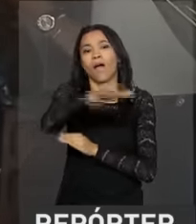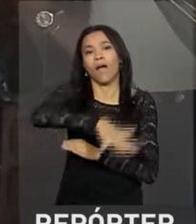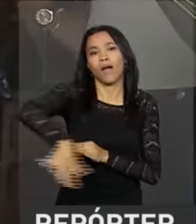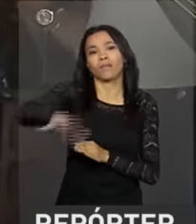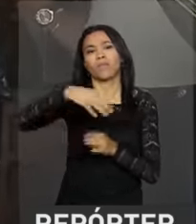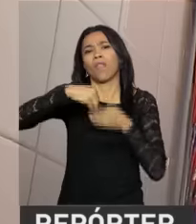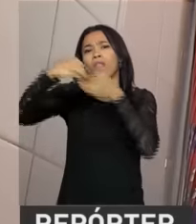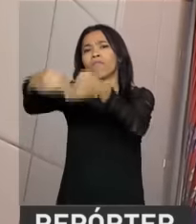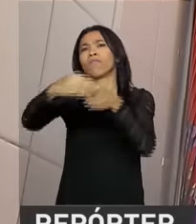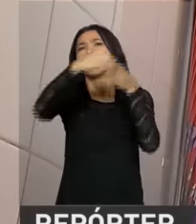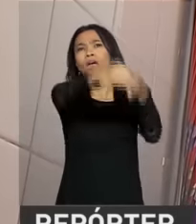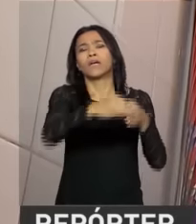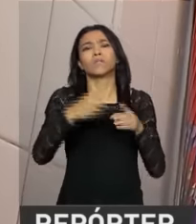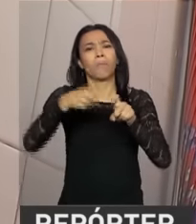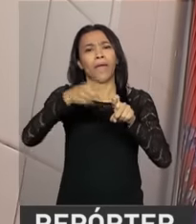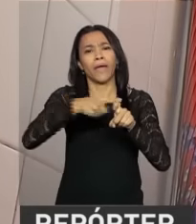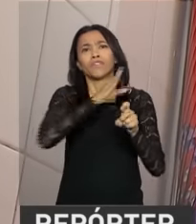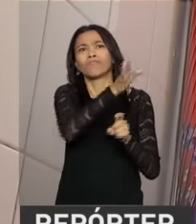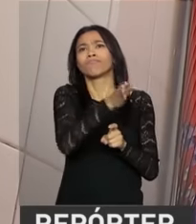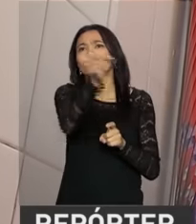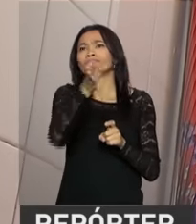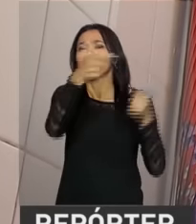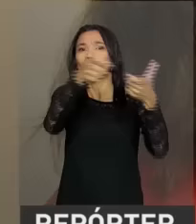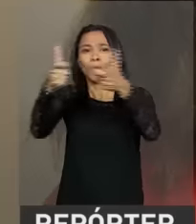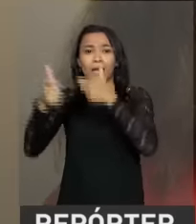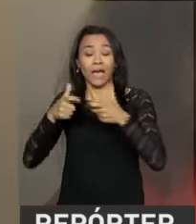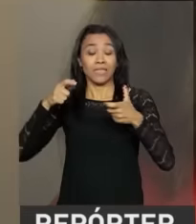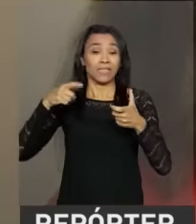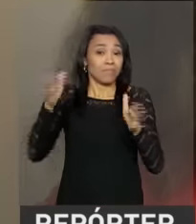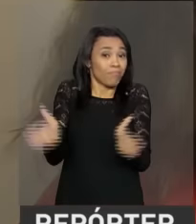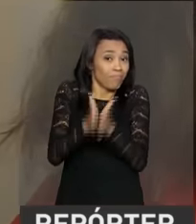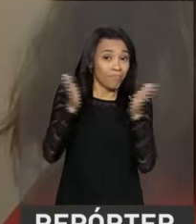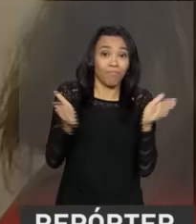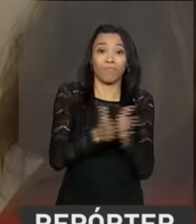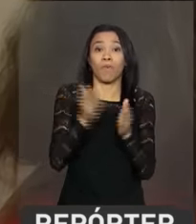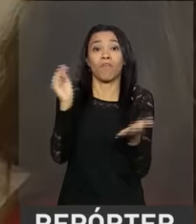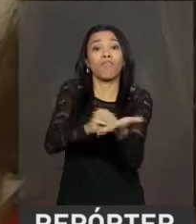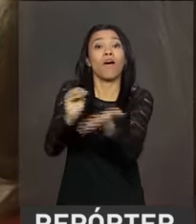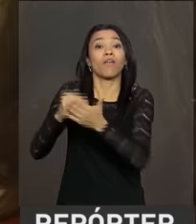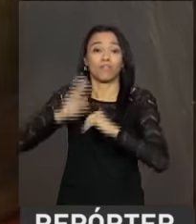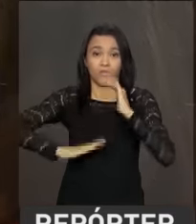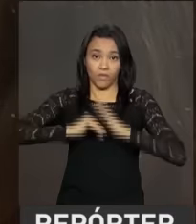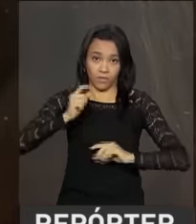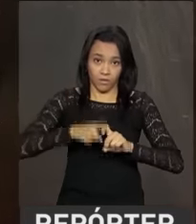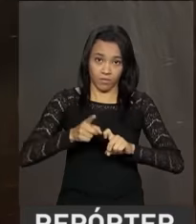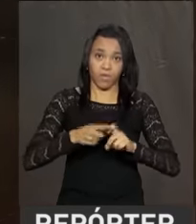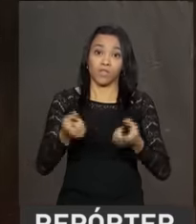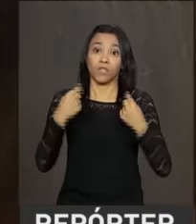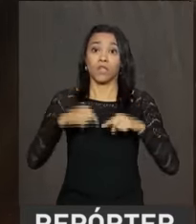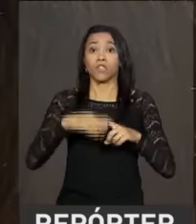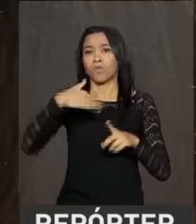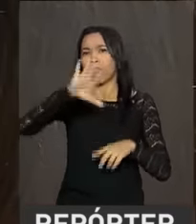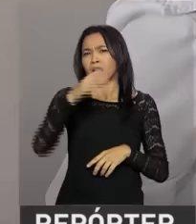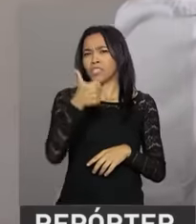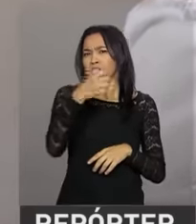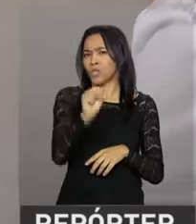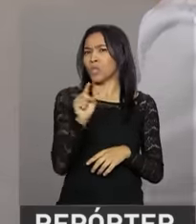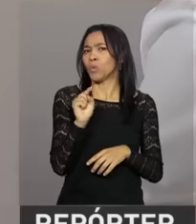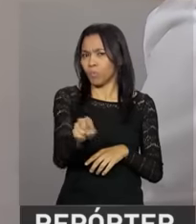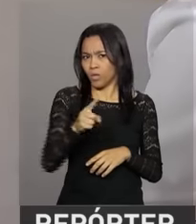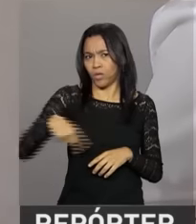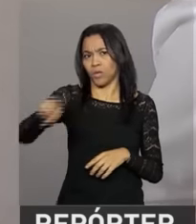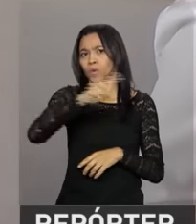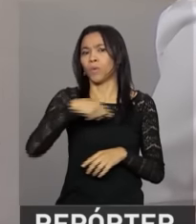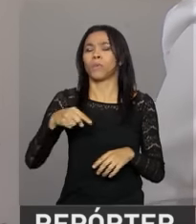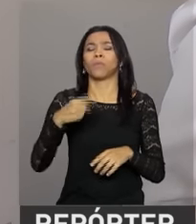levando médicos às regiões com carência de profissionais. São mais de 18 mil médicos em 4 mil municípios e